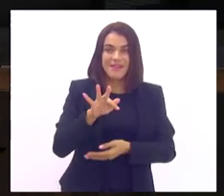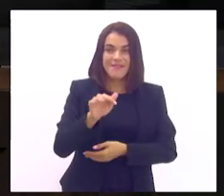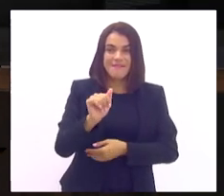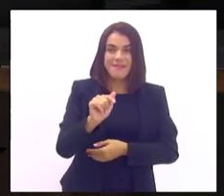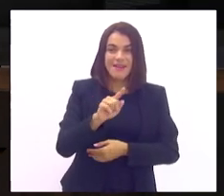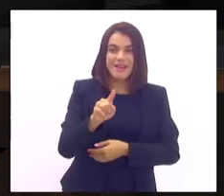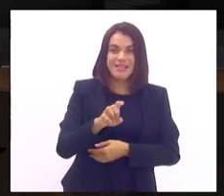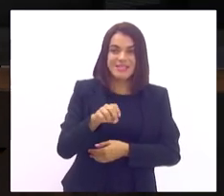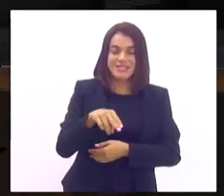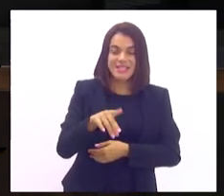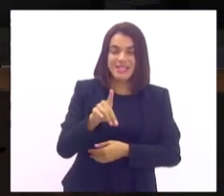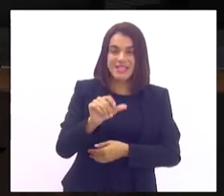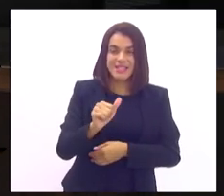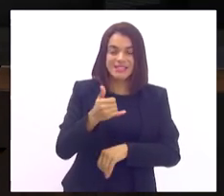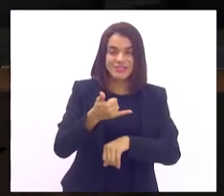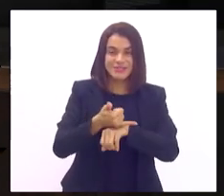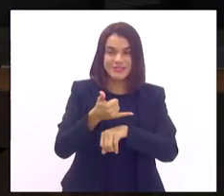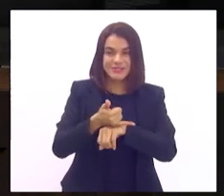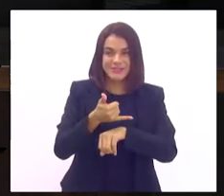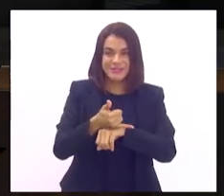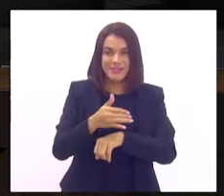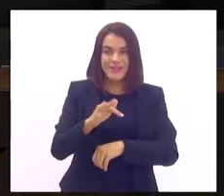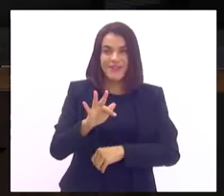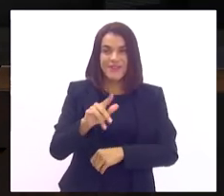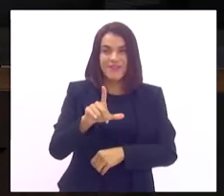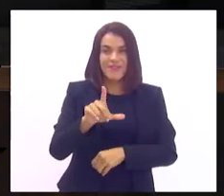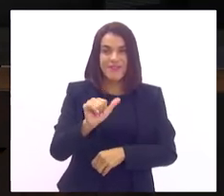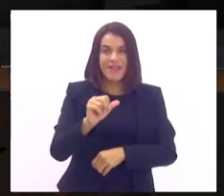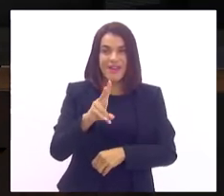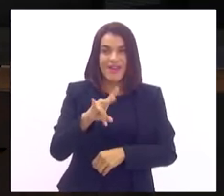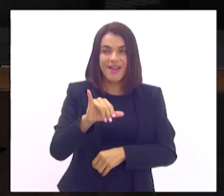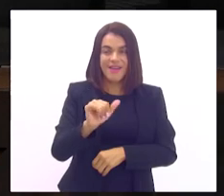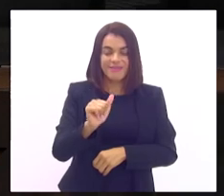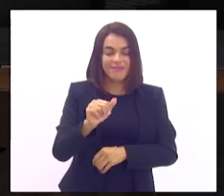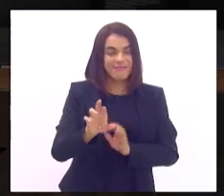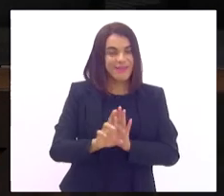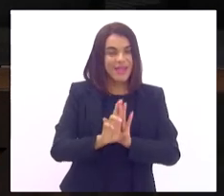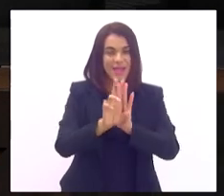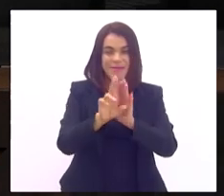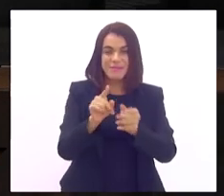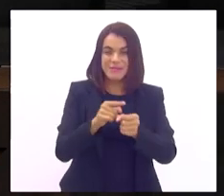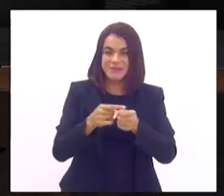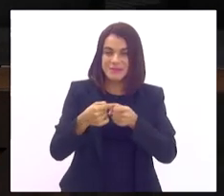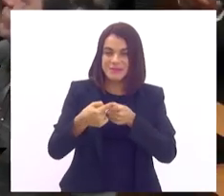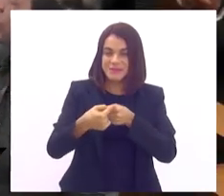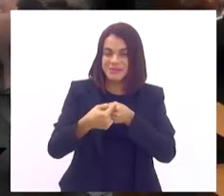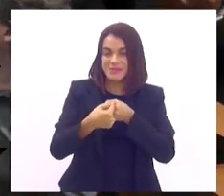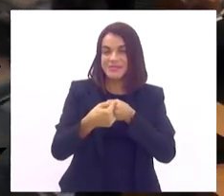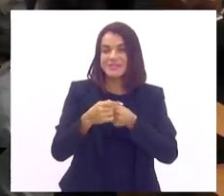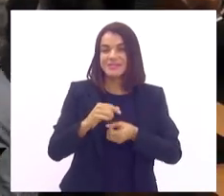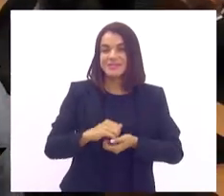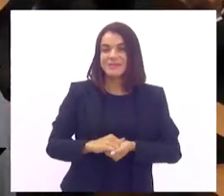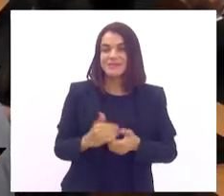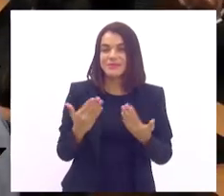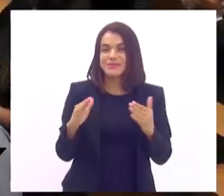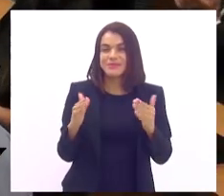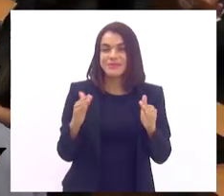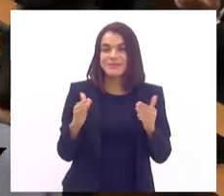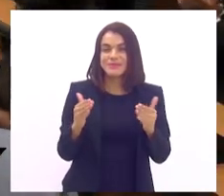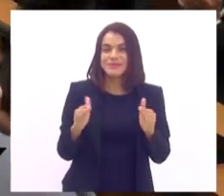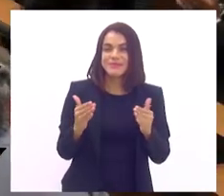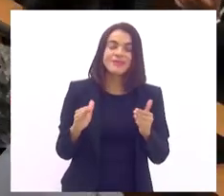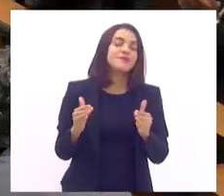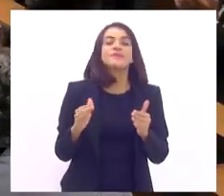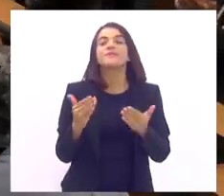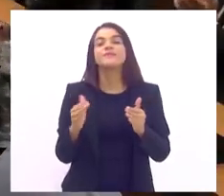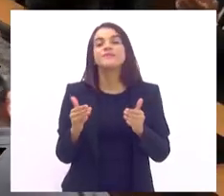meu município de Valença, da minha terra, que está aqui, a Flávia, pedindo uma salva de palmas, representando todos os municípios do interior aqui. Estou vendo ela aqui